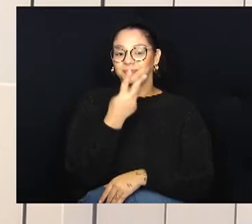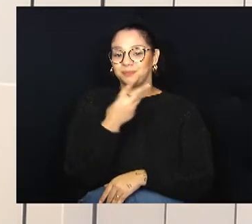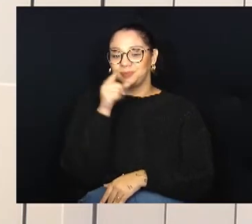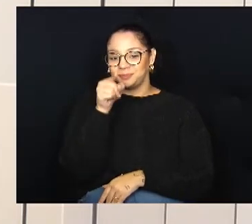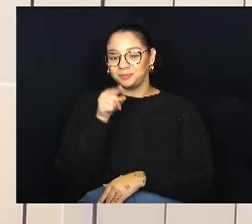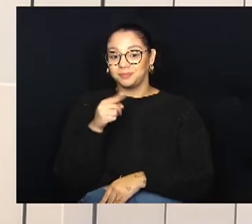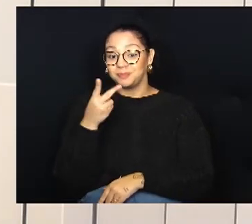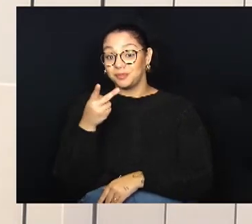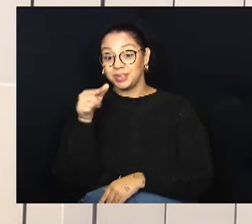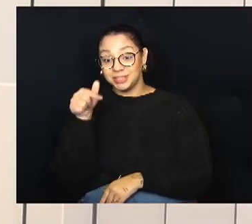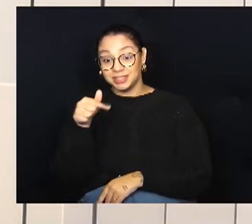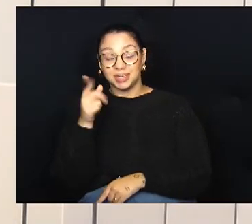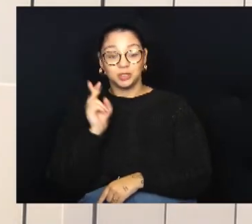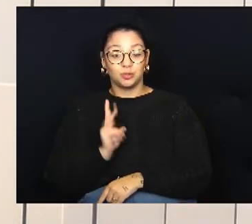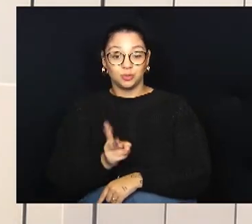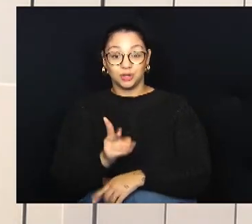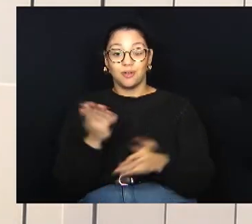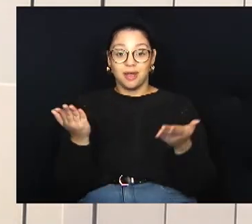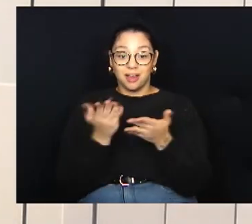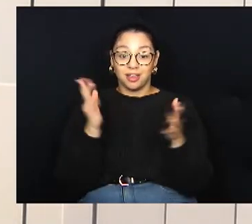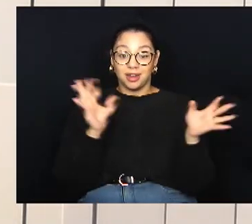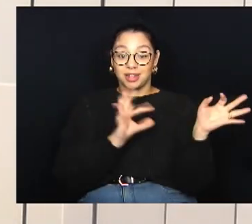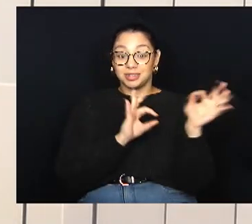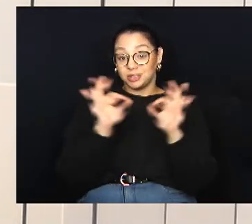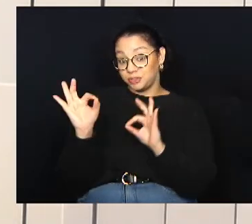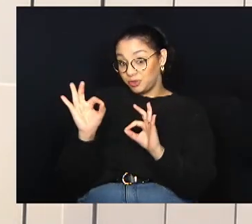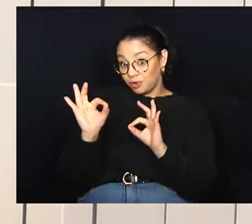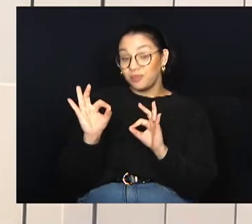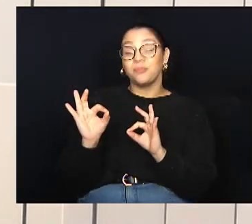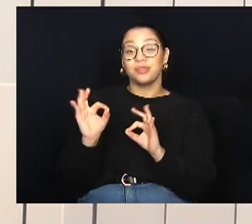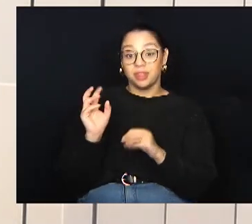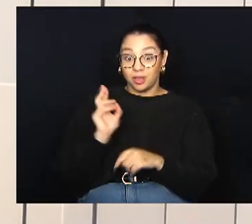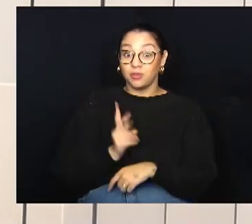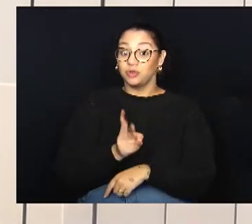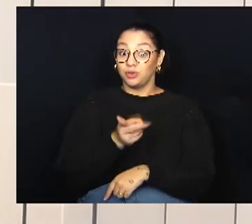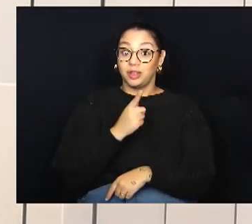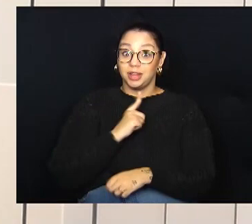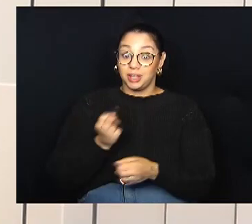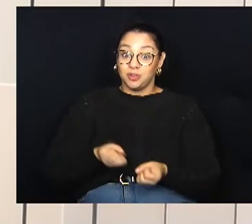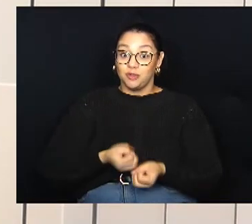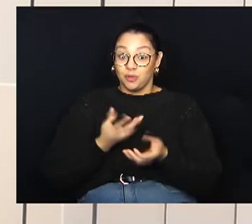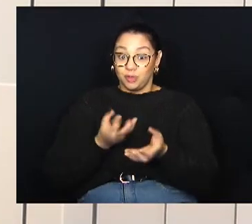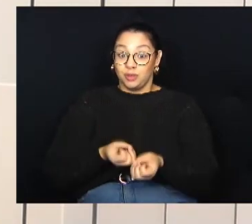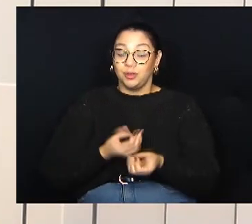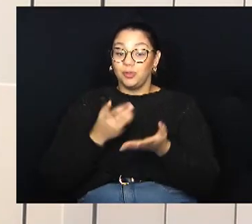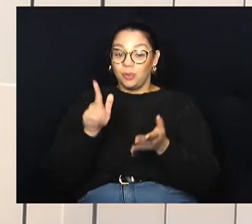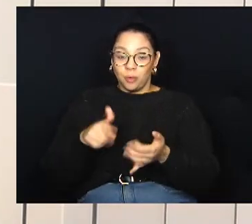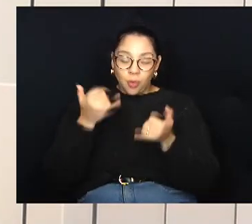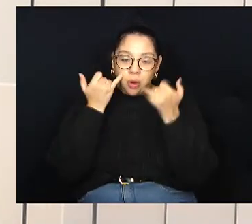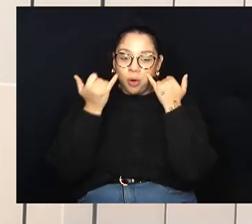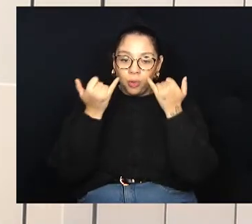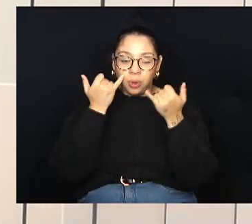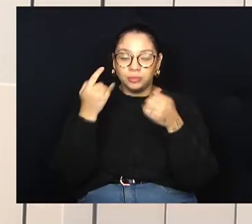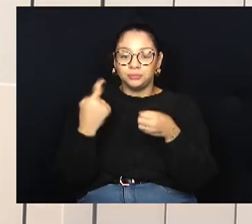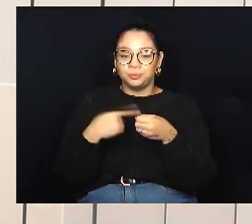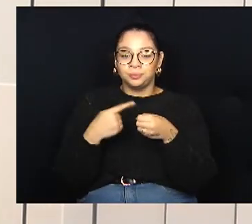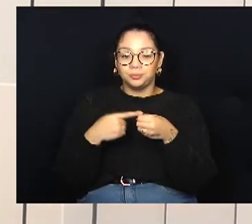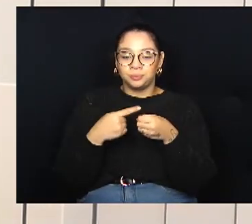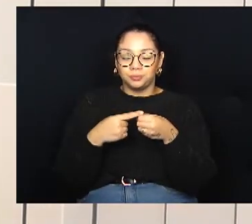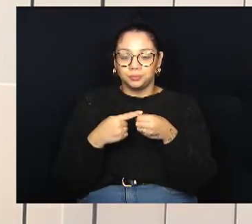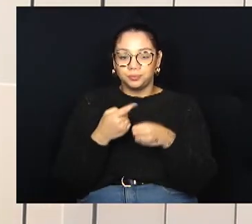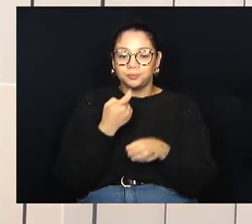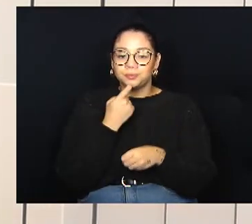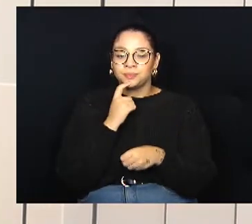1h mais 27, a gente segue aqui com o nosso Câmara Notícia. Continua aqui as informações sobre as notícias da metrópole de Campinas, e a